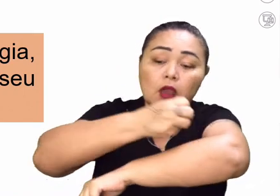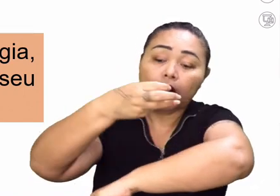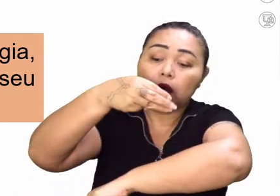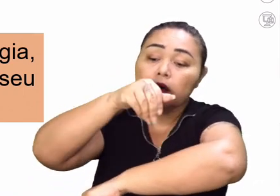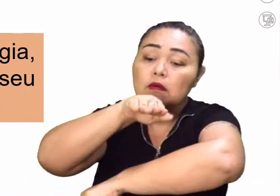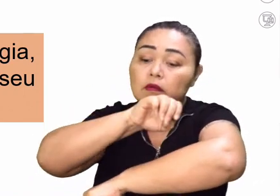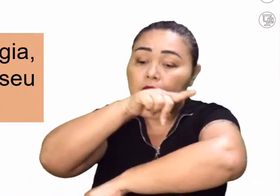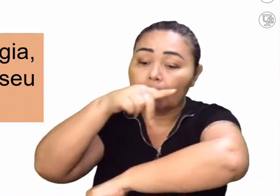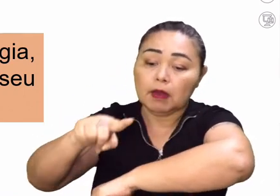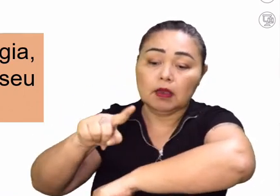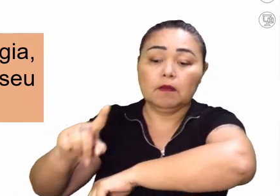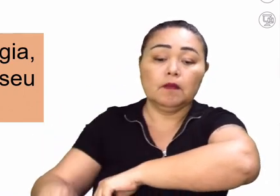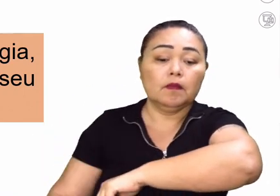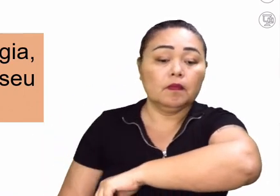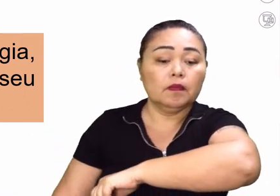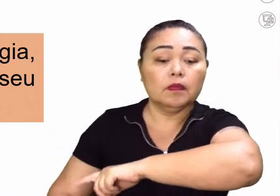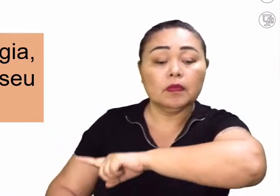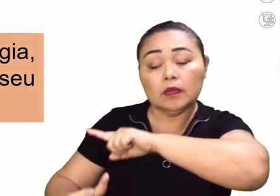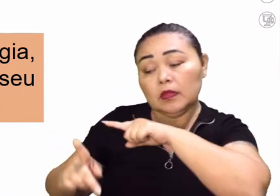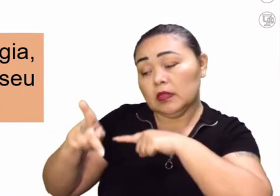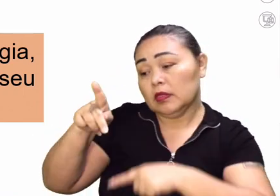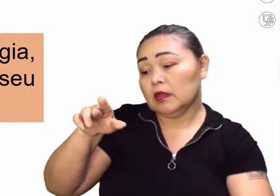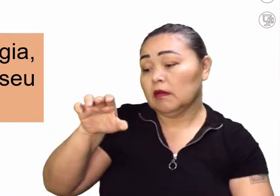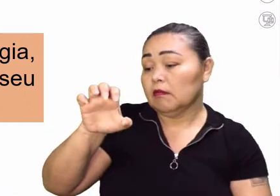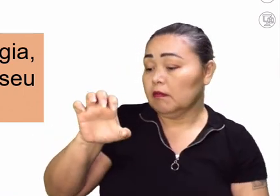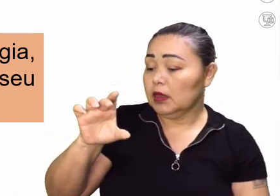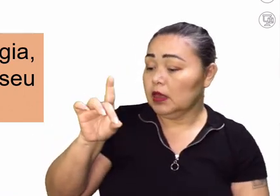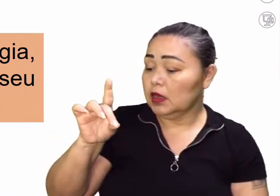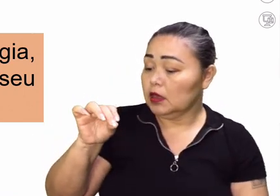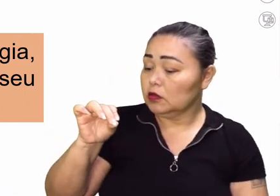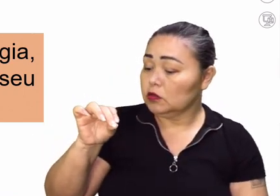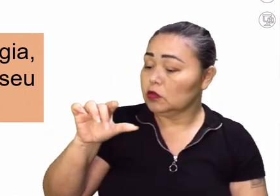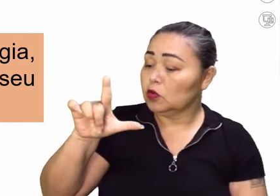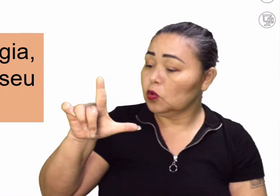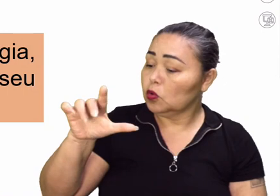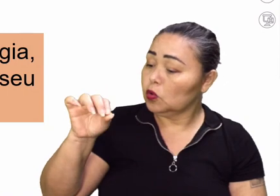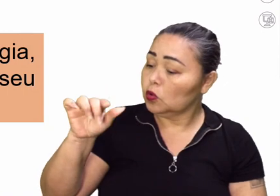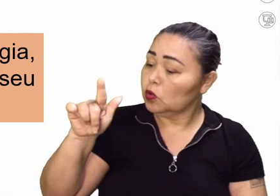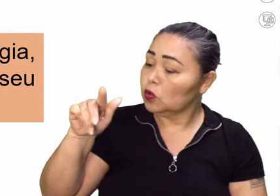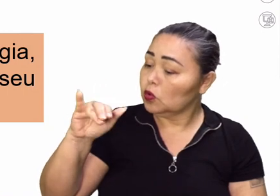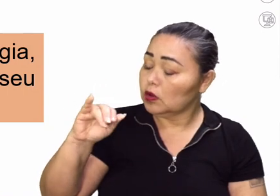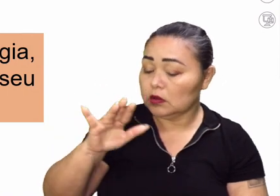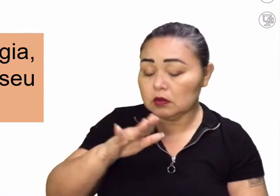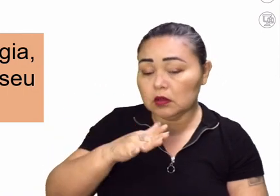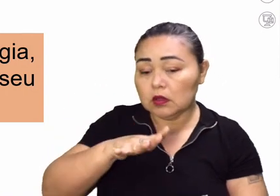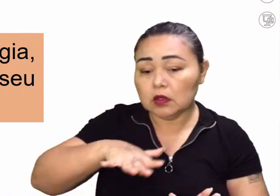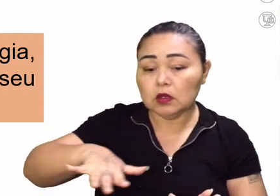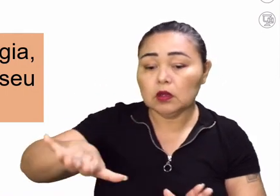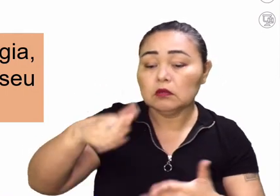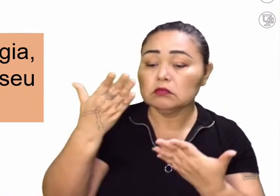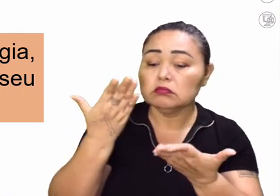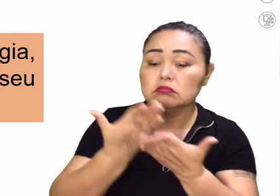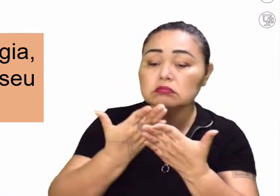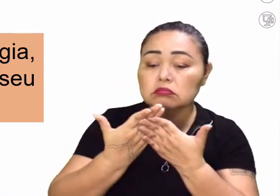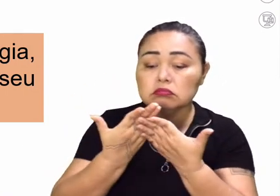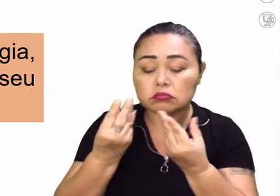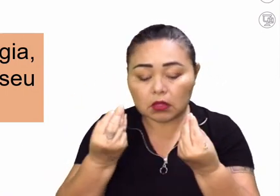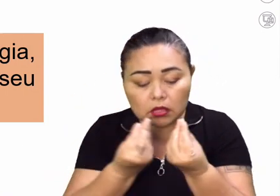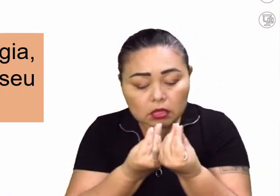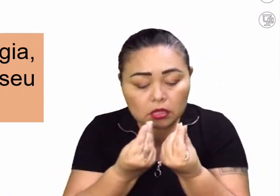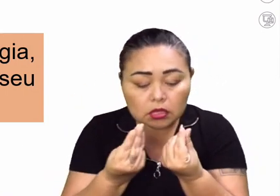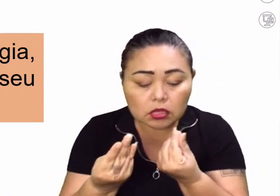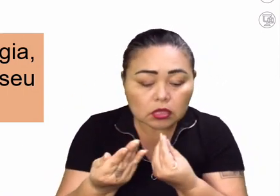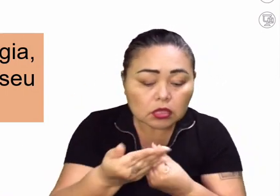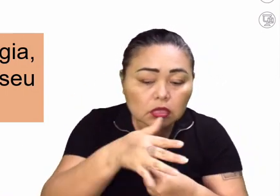rochas mãe a pedologia é o ramo que estuda a morfologia